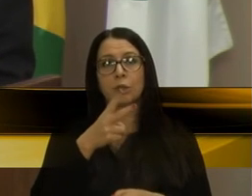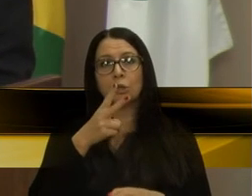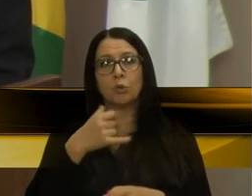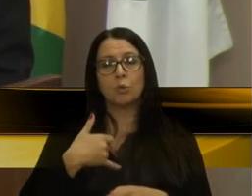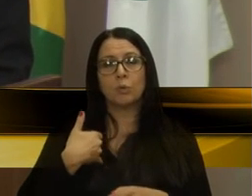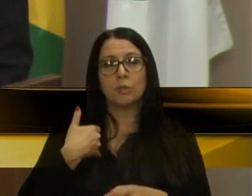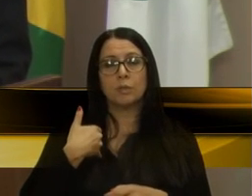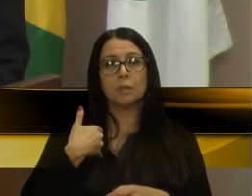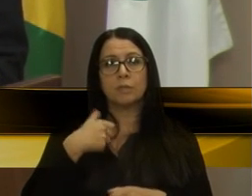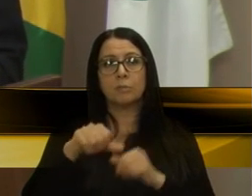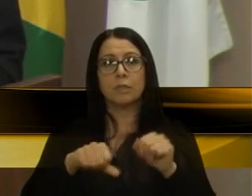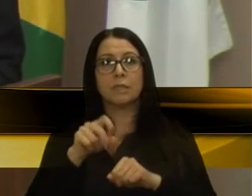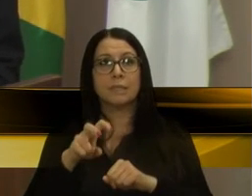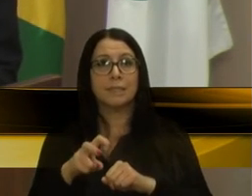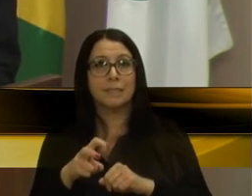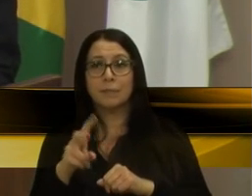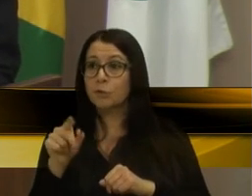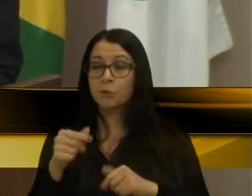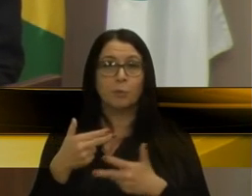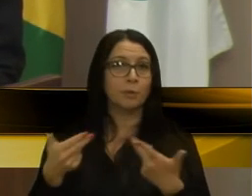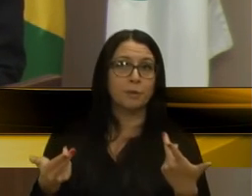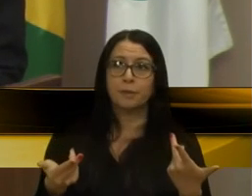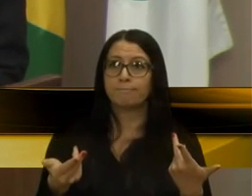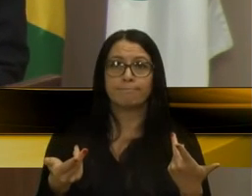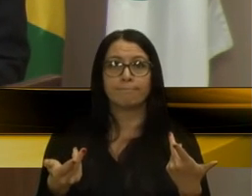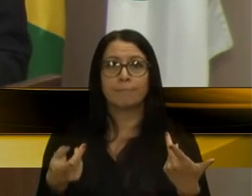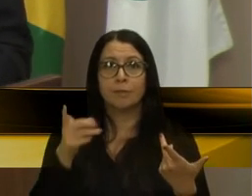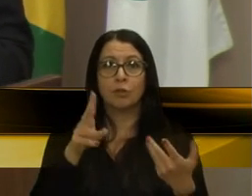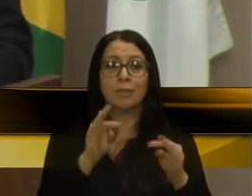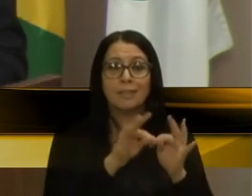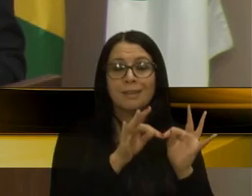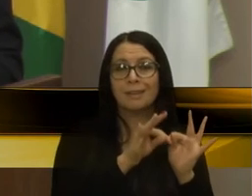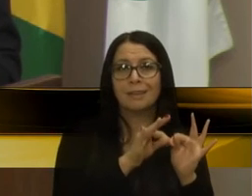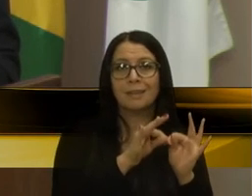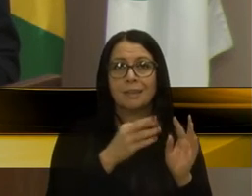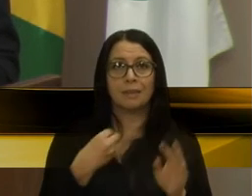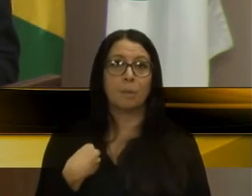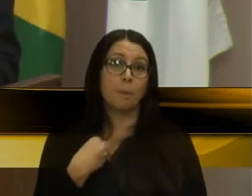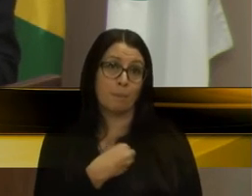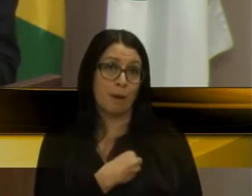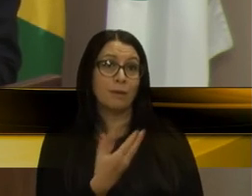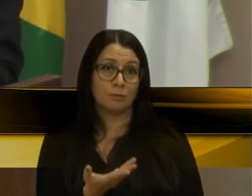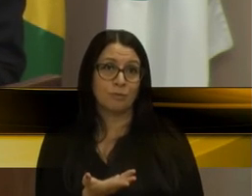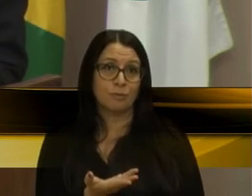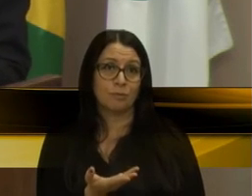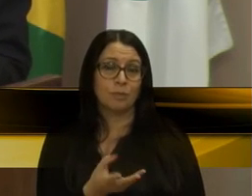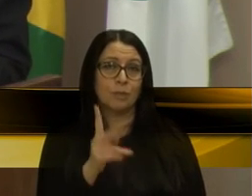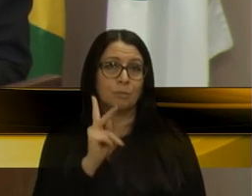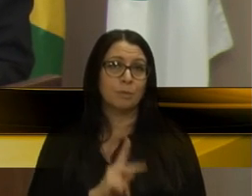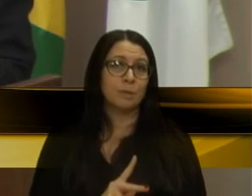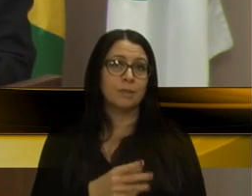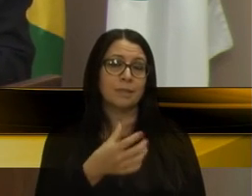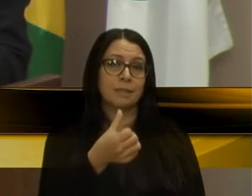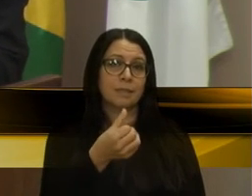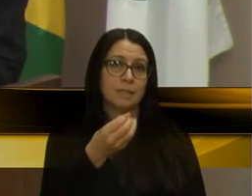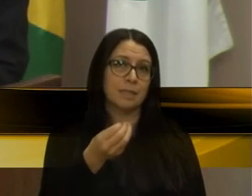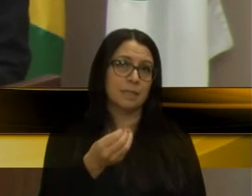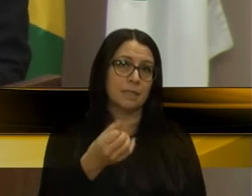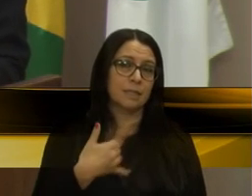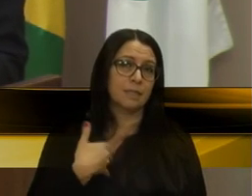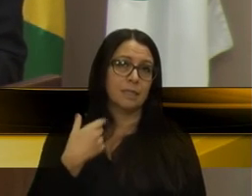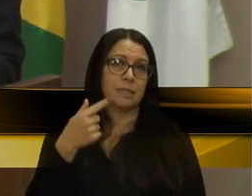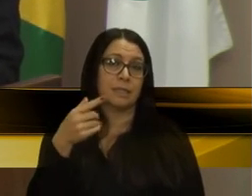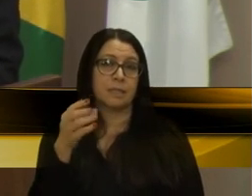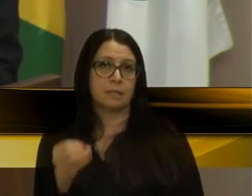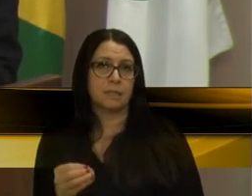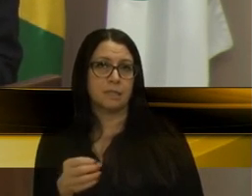para 5 anos, quer dizer, aí não é uma questão só técnica, é uma questão médica. Quer dizer, uma pessoa que tem 60 anos, quando ela tiver